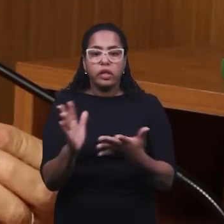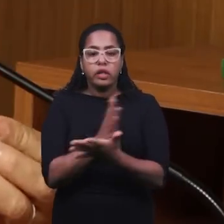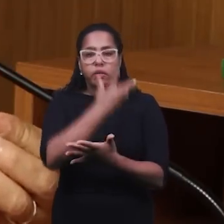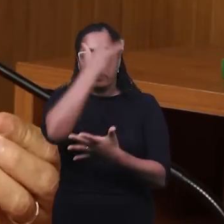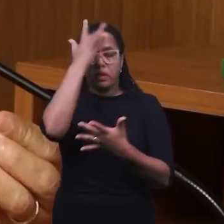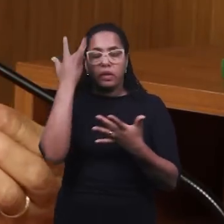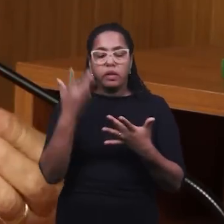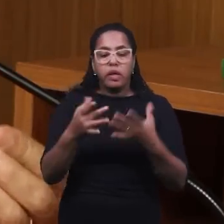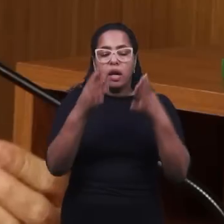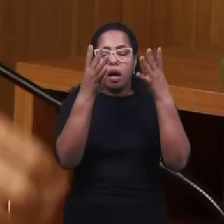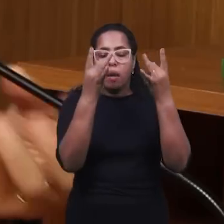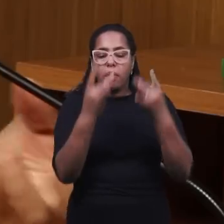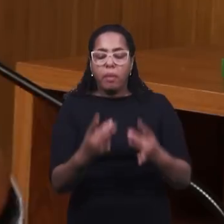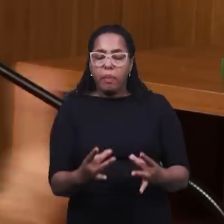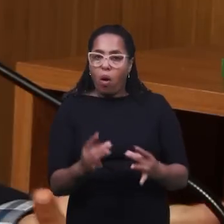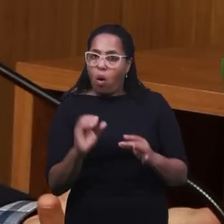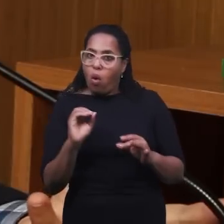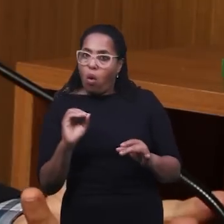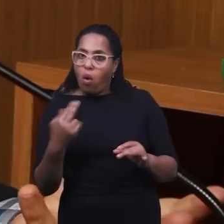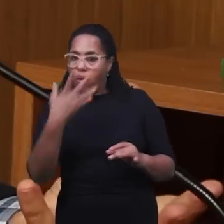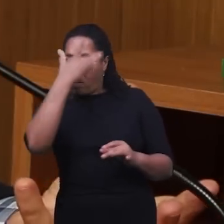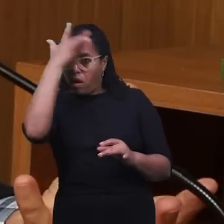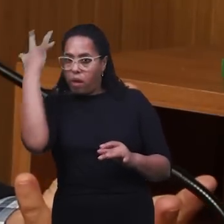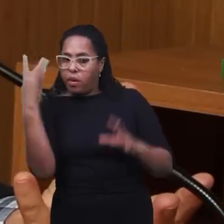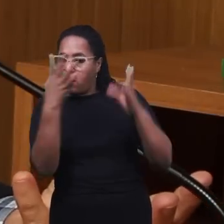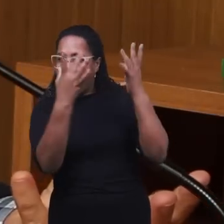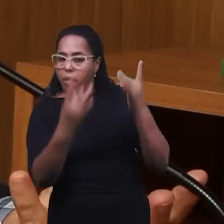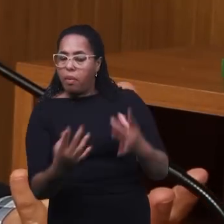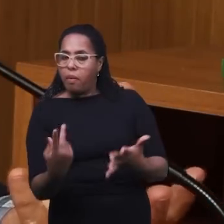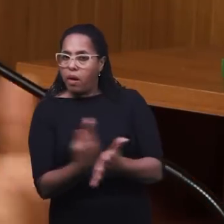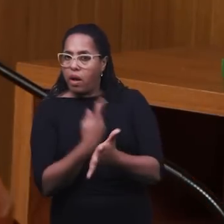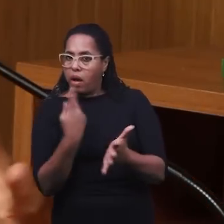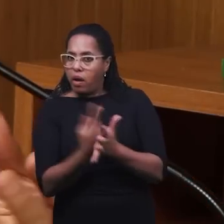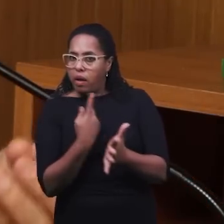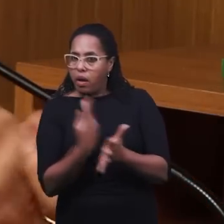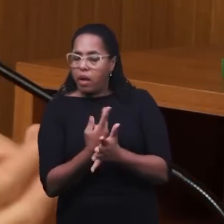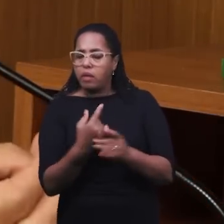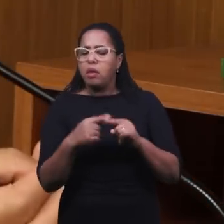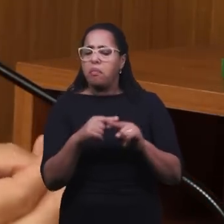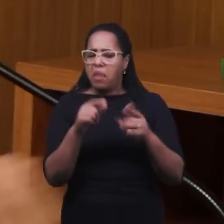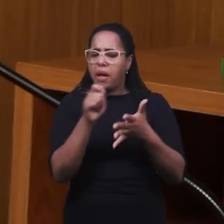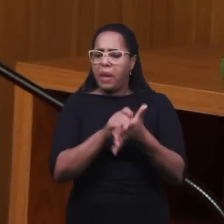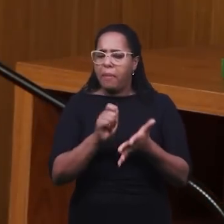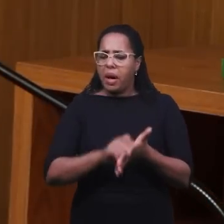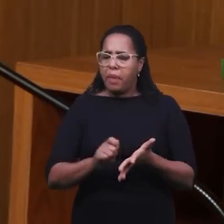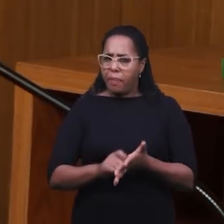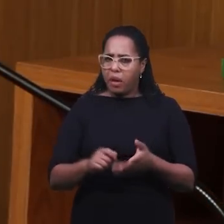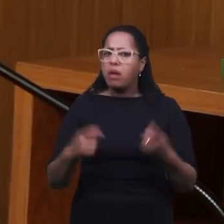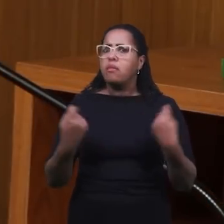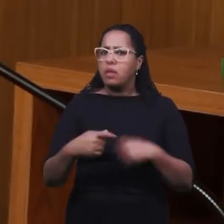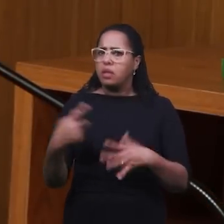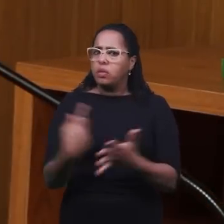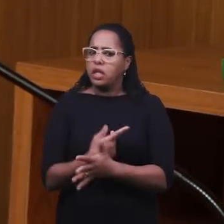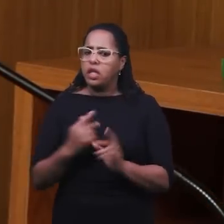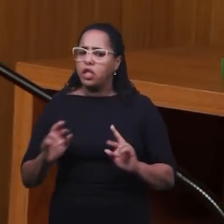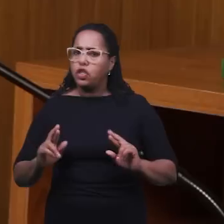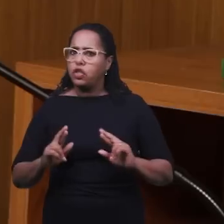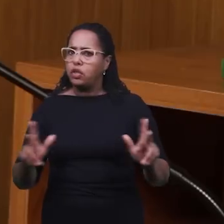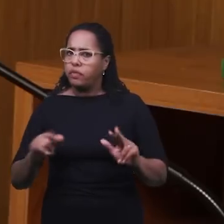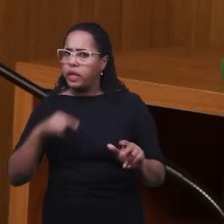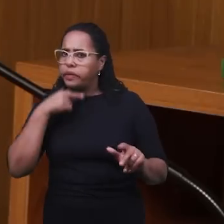você pega aquilo na prática, você tem que ver que a prática tem que ser de acordo com aquilo que